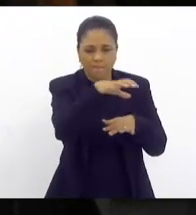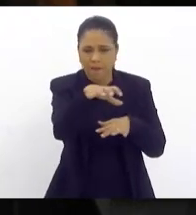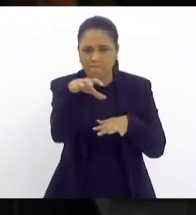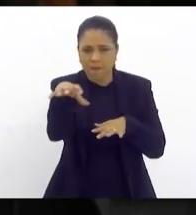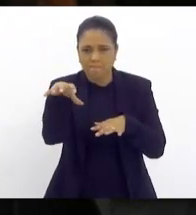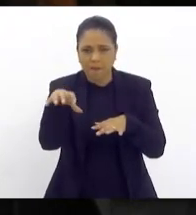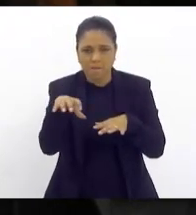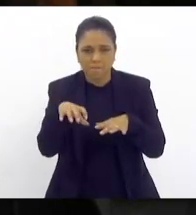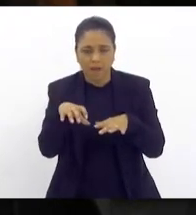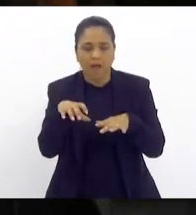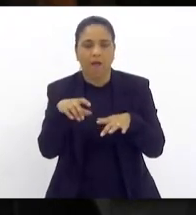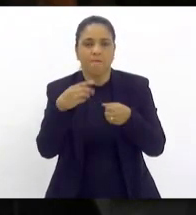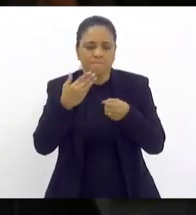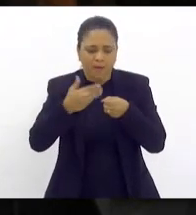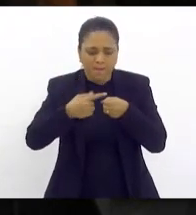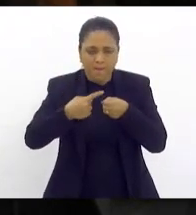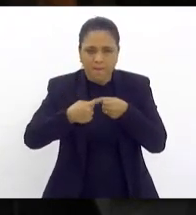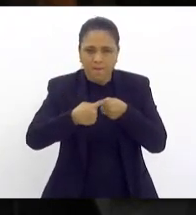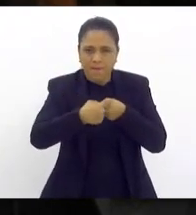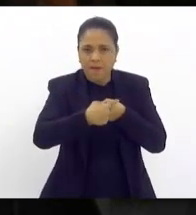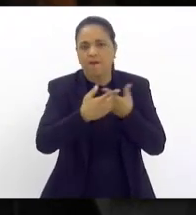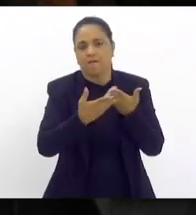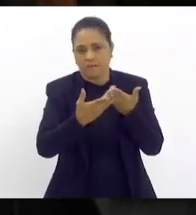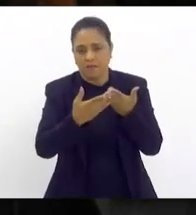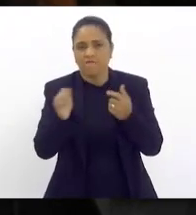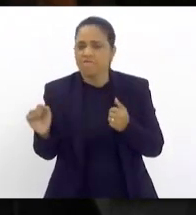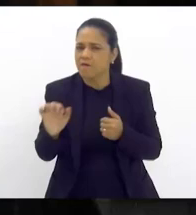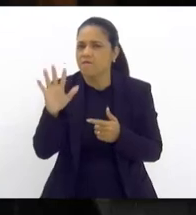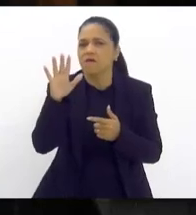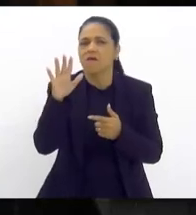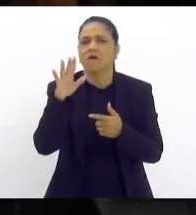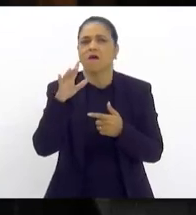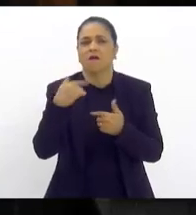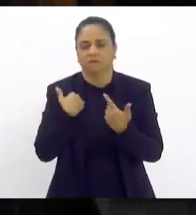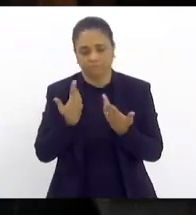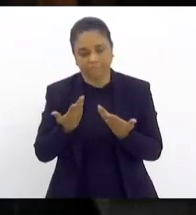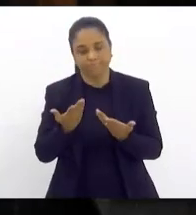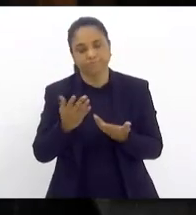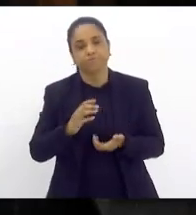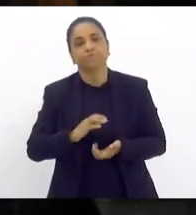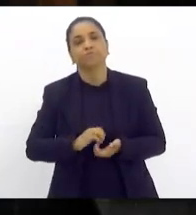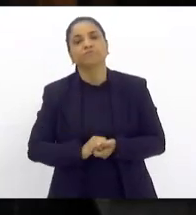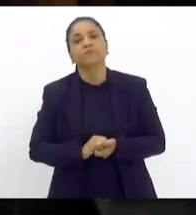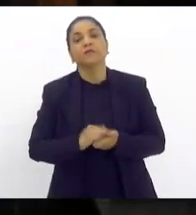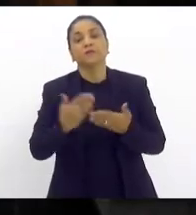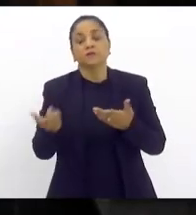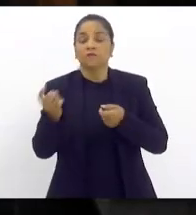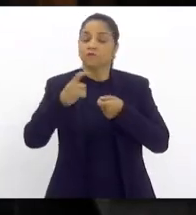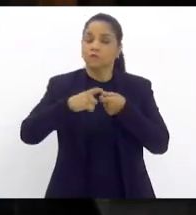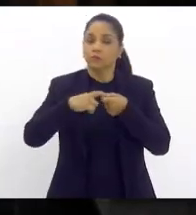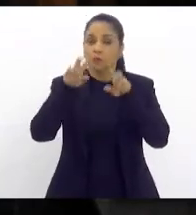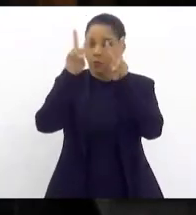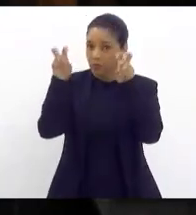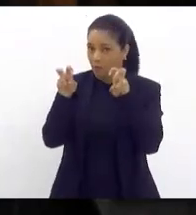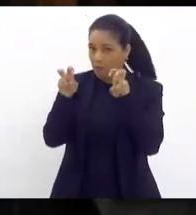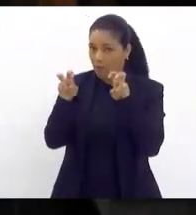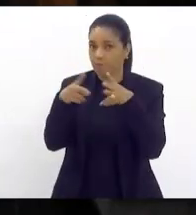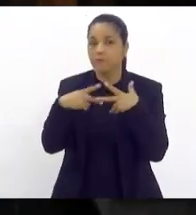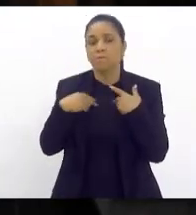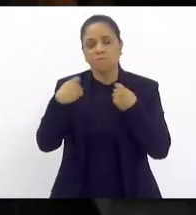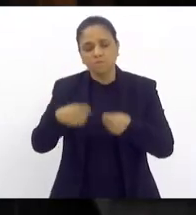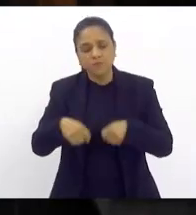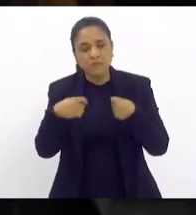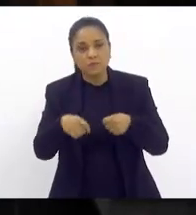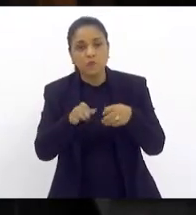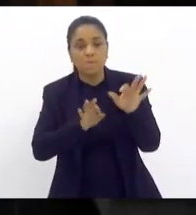em regiões da população pobre em favelas em comunidades Mas voltando aqui o tema Tem que haver um preparo